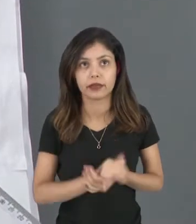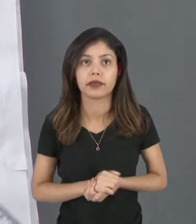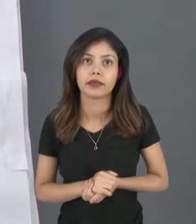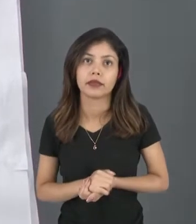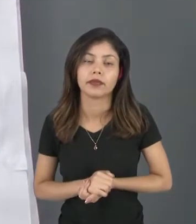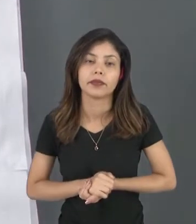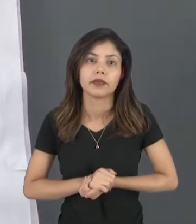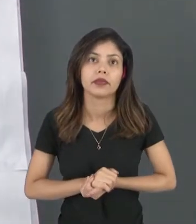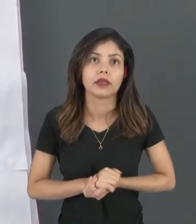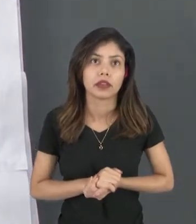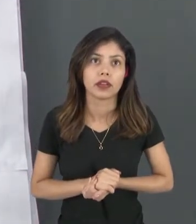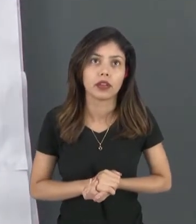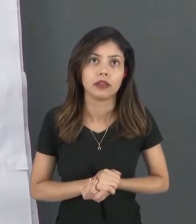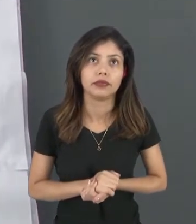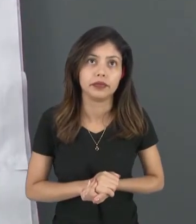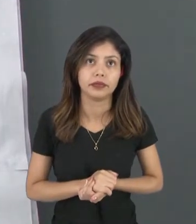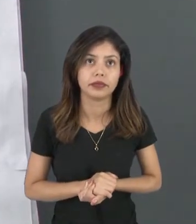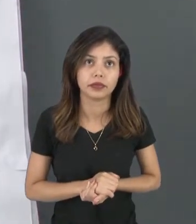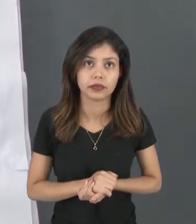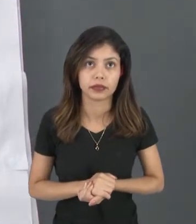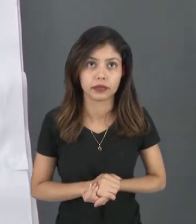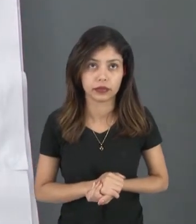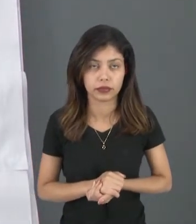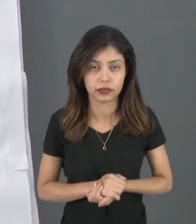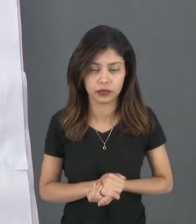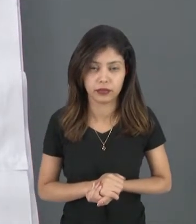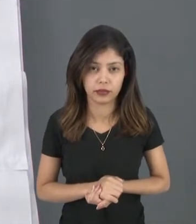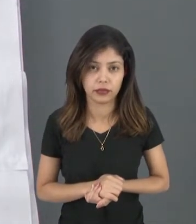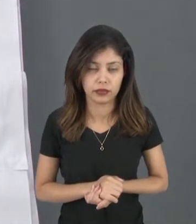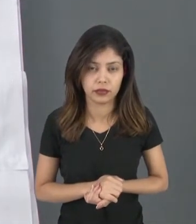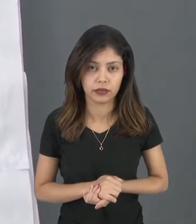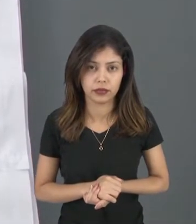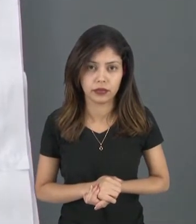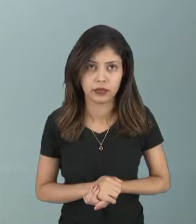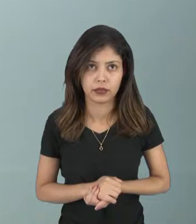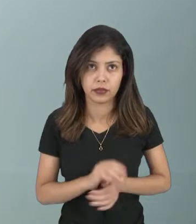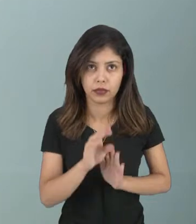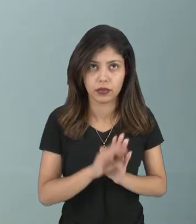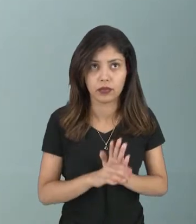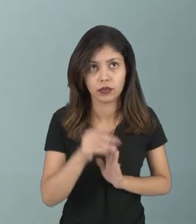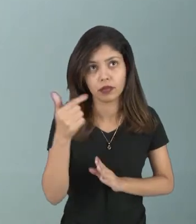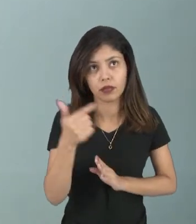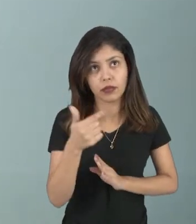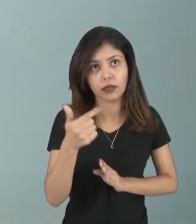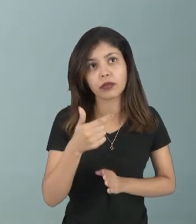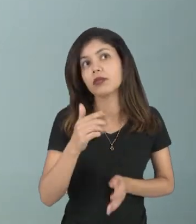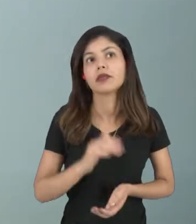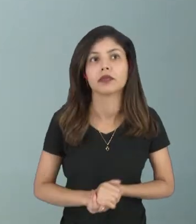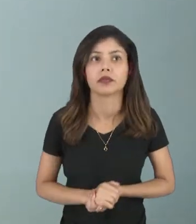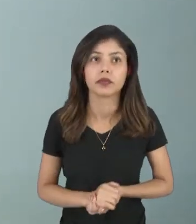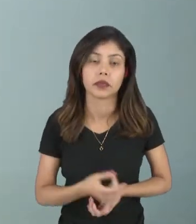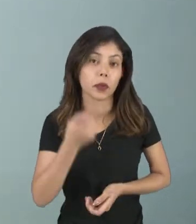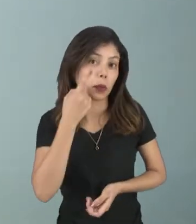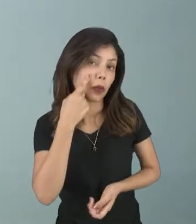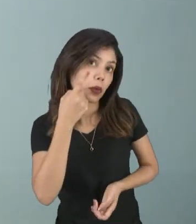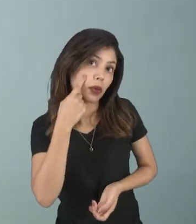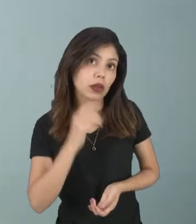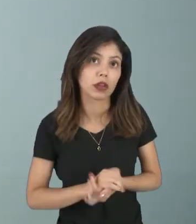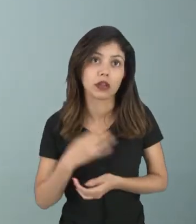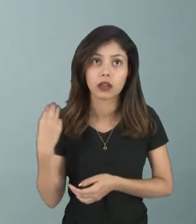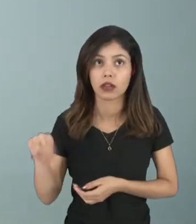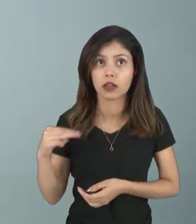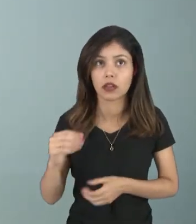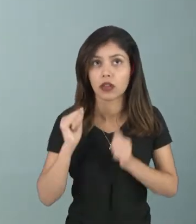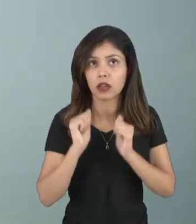charge aí, né? É um texto que reforça muito esse conceito aí. A questão 2, ó. Do ponto de vista da matemática,